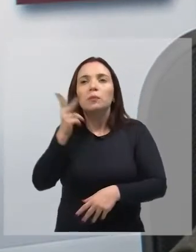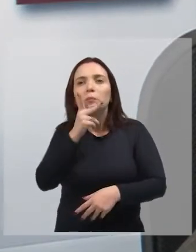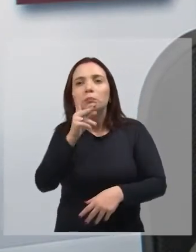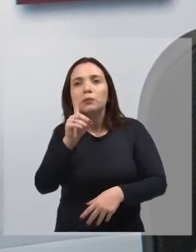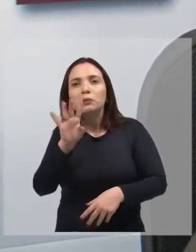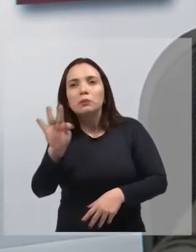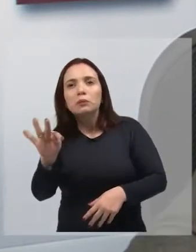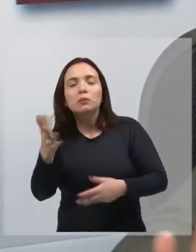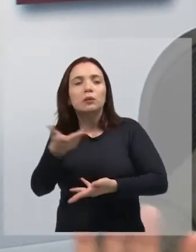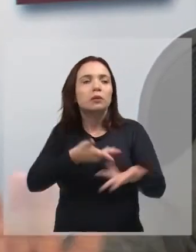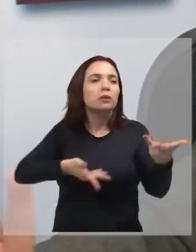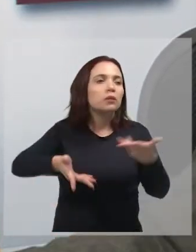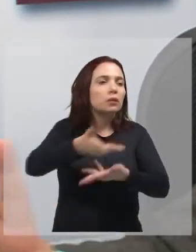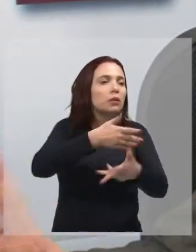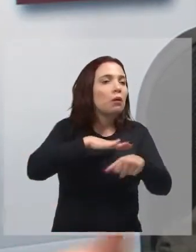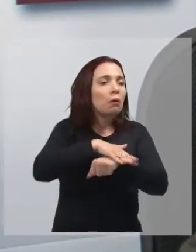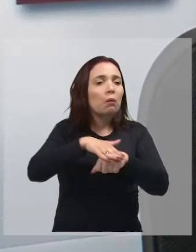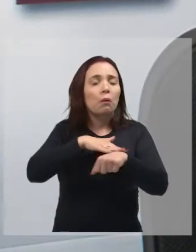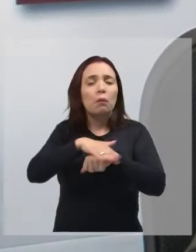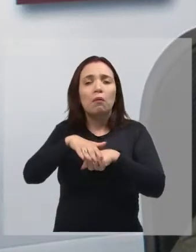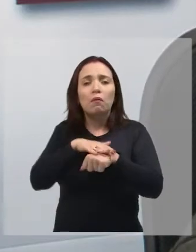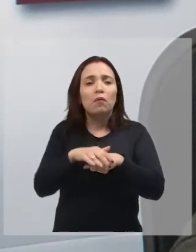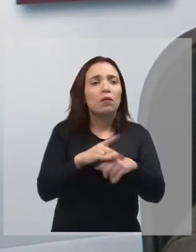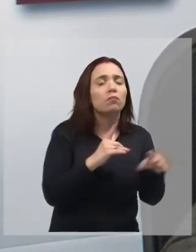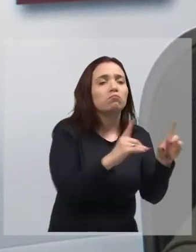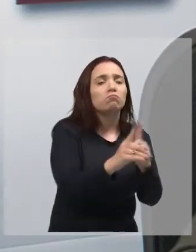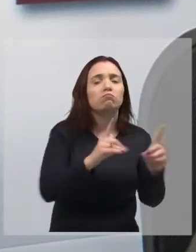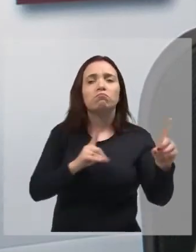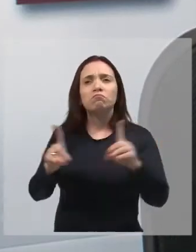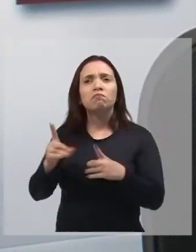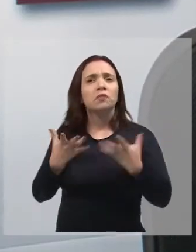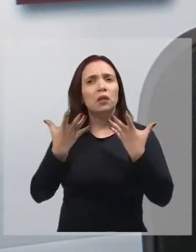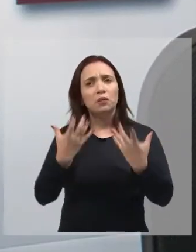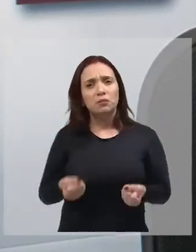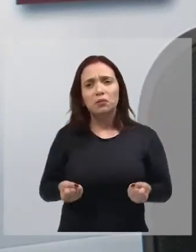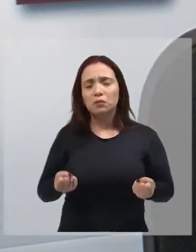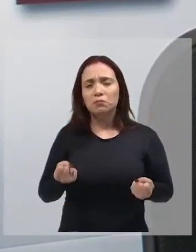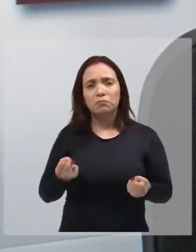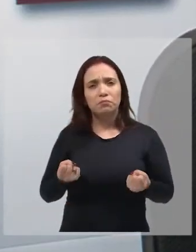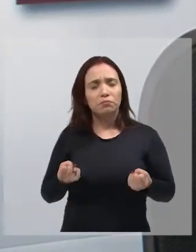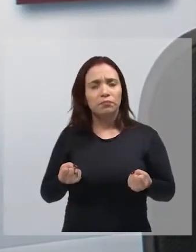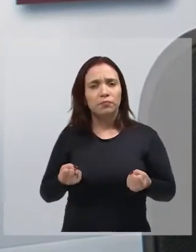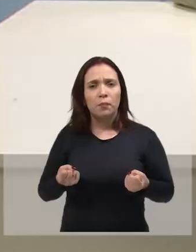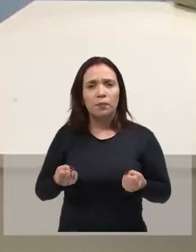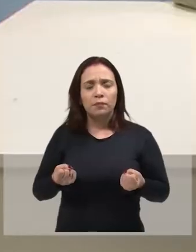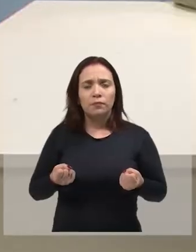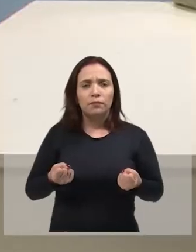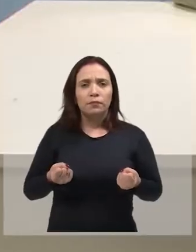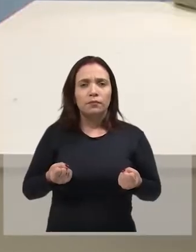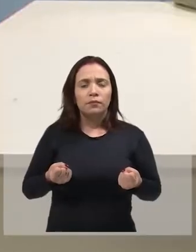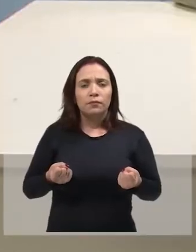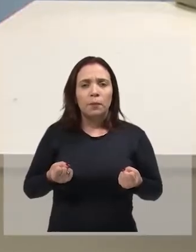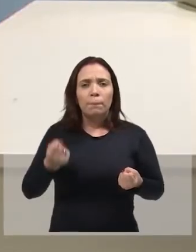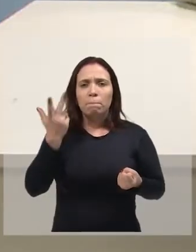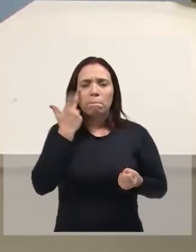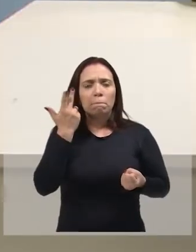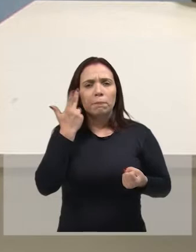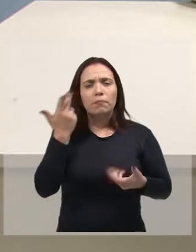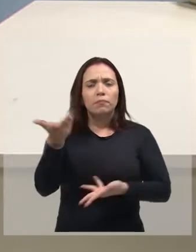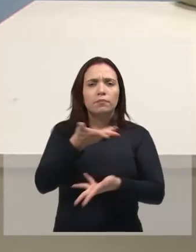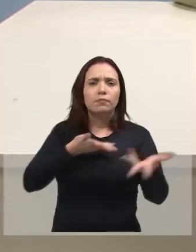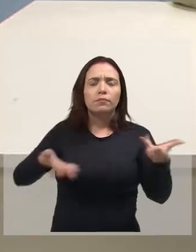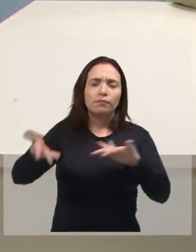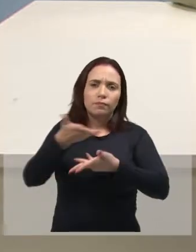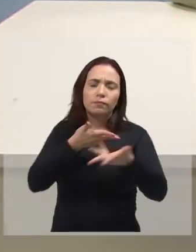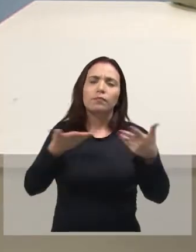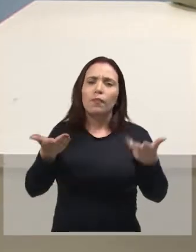Cid Gomes, conversando numa boa. Porque ele aperta sem abraçar, ou abraça sem apertar, né? Ele mantém a relação então,